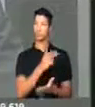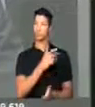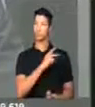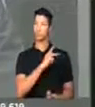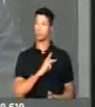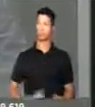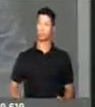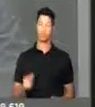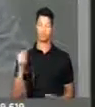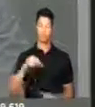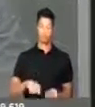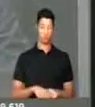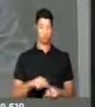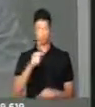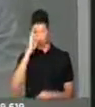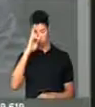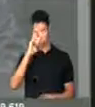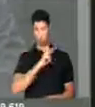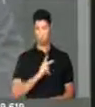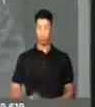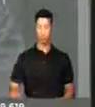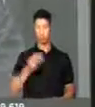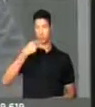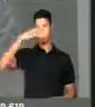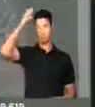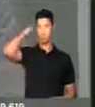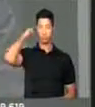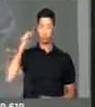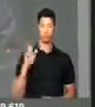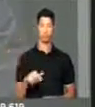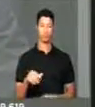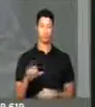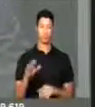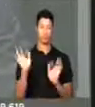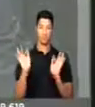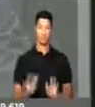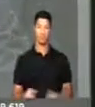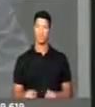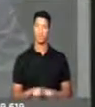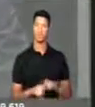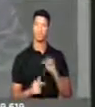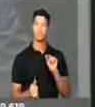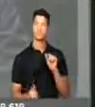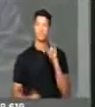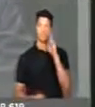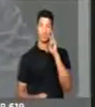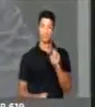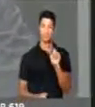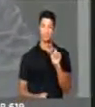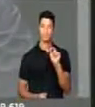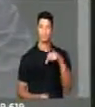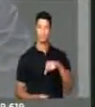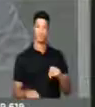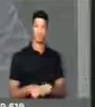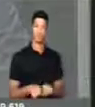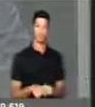da República o senhor presidente Temer. É com satisfação que vejo que